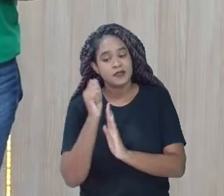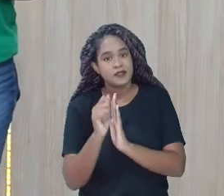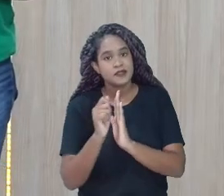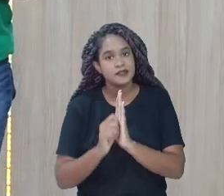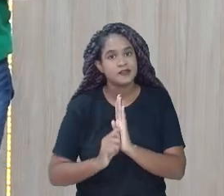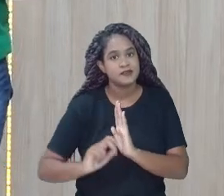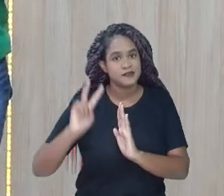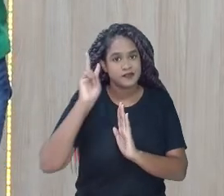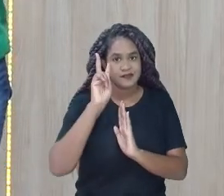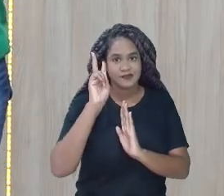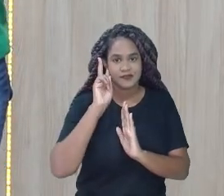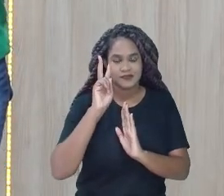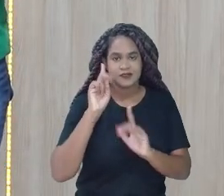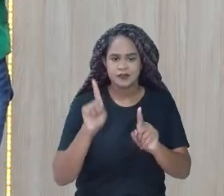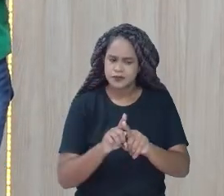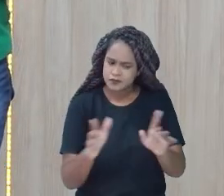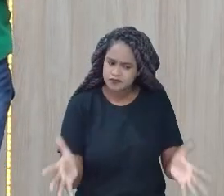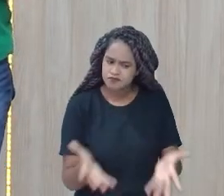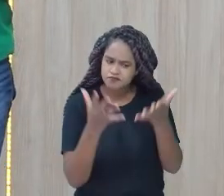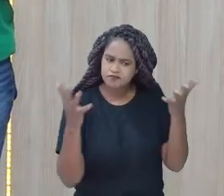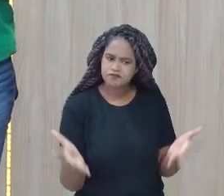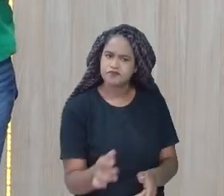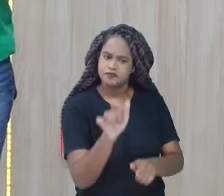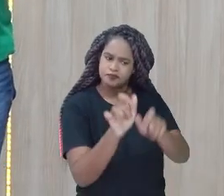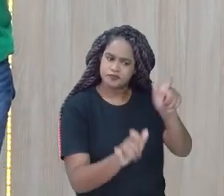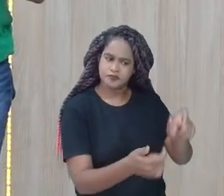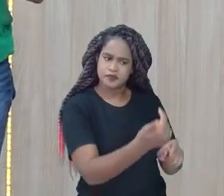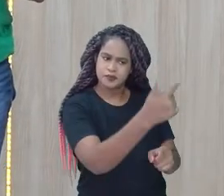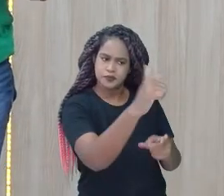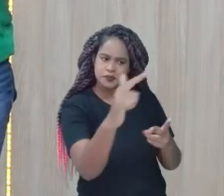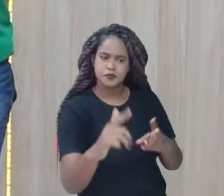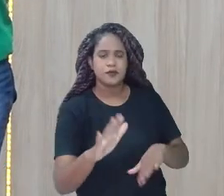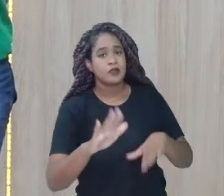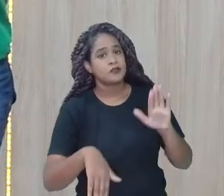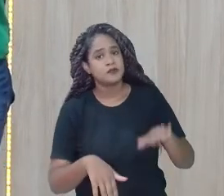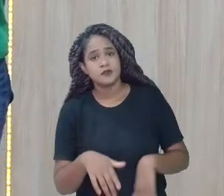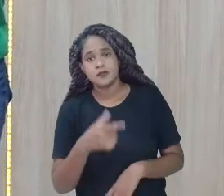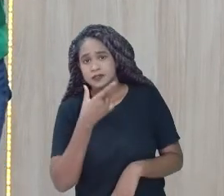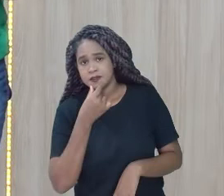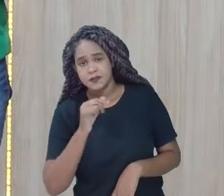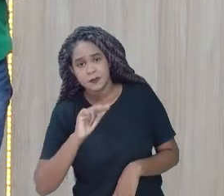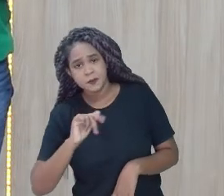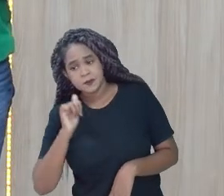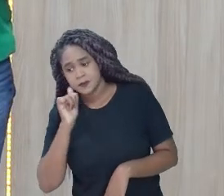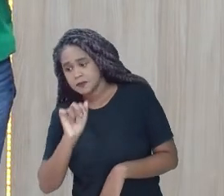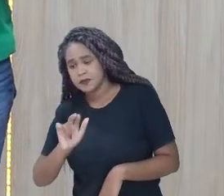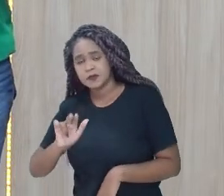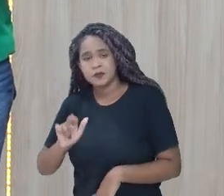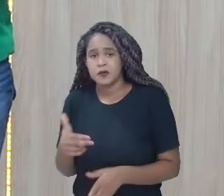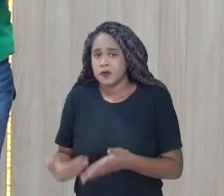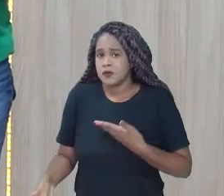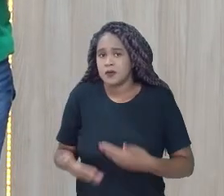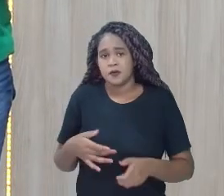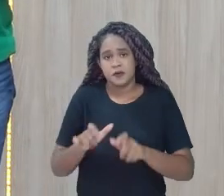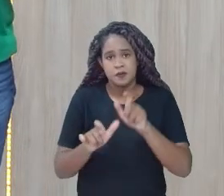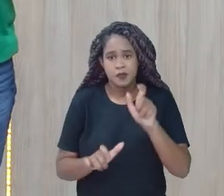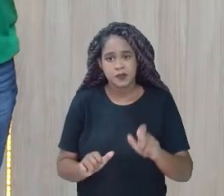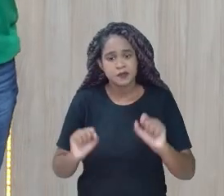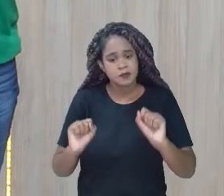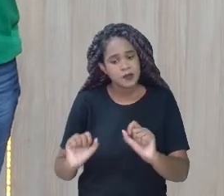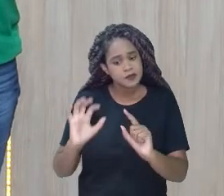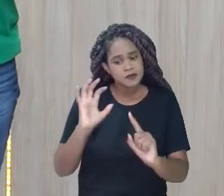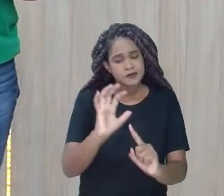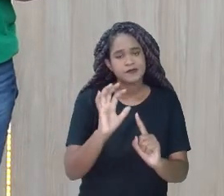uma história e incentivar o outro, não é? Talvez o seu irmãozinho, sua irmãzinha, ou qualquer outra pessoa que vai estar